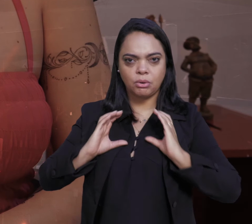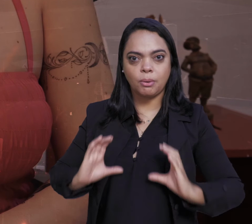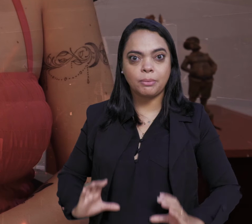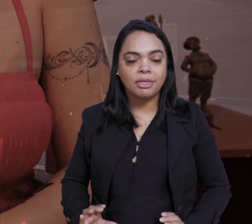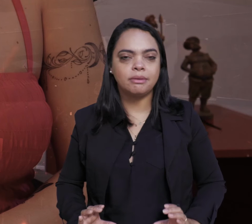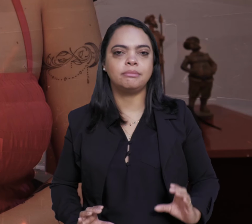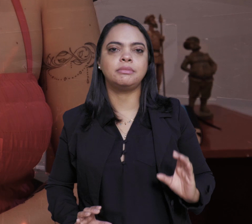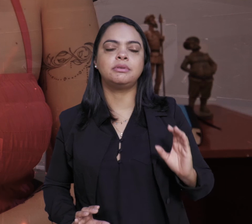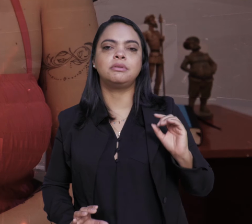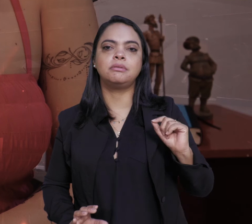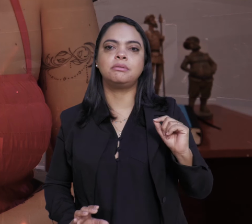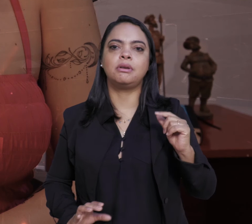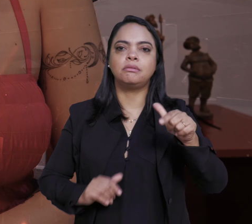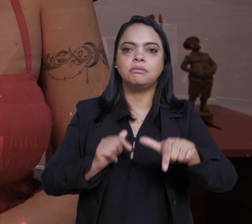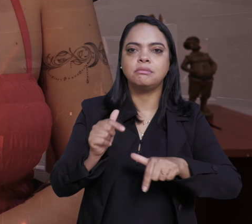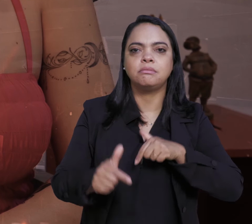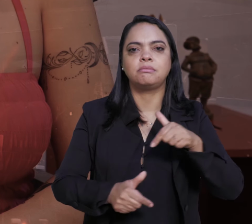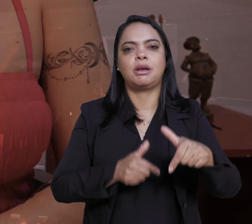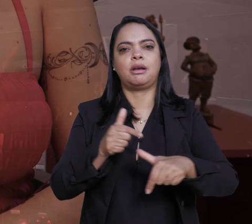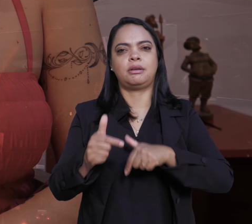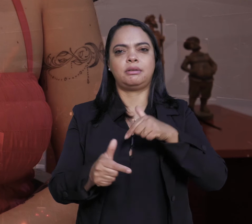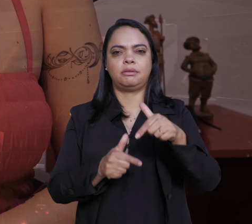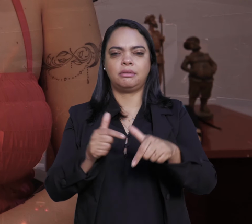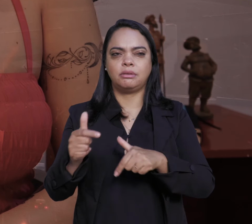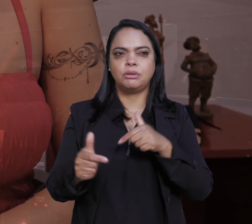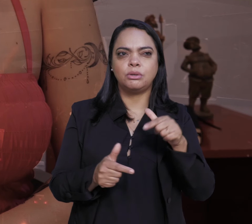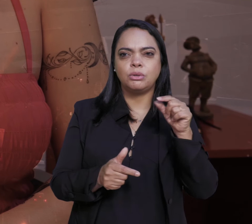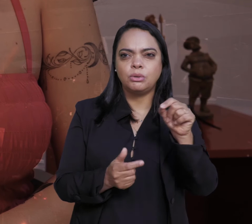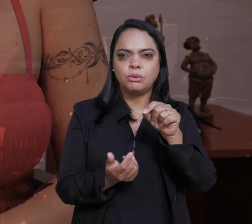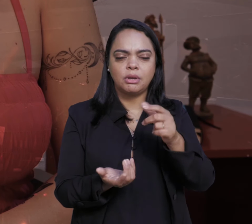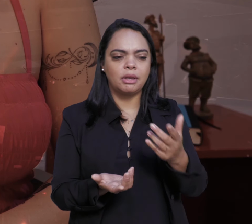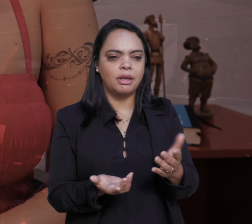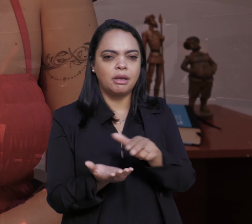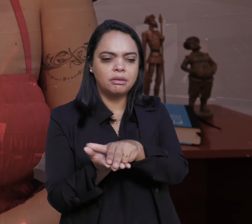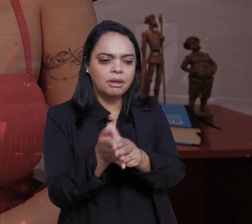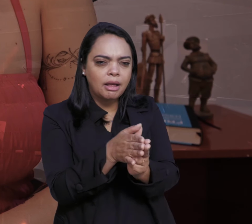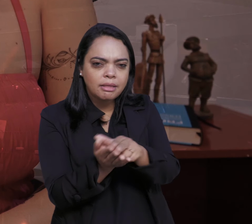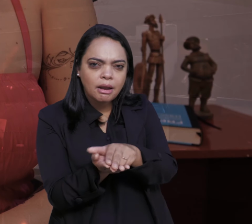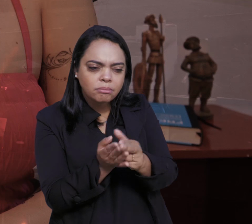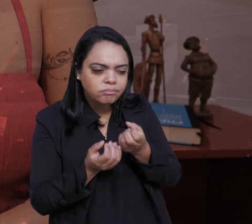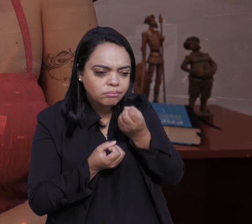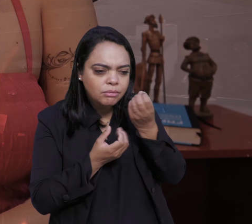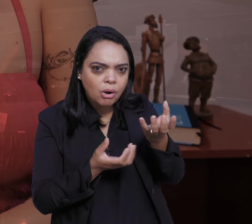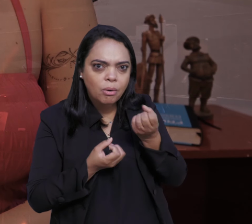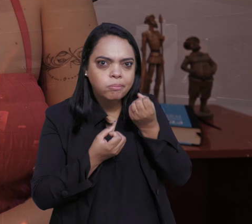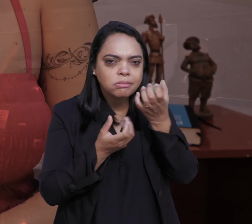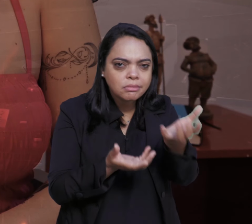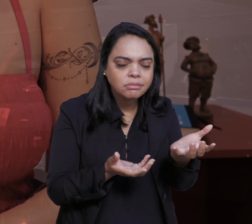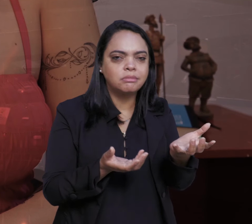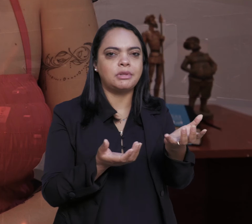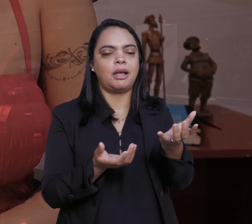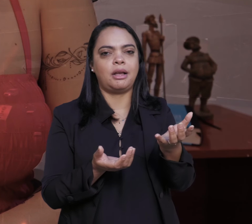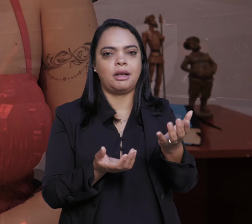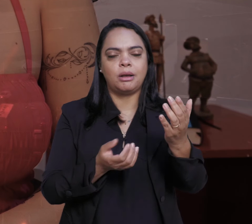humano. E naquele exercício de ser escutada, né, de conseguir ali na troca com o terapeuta,